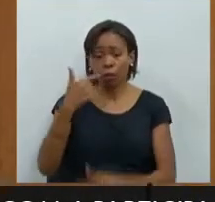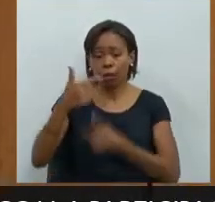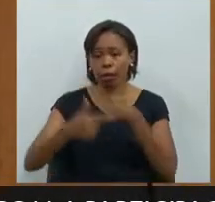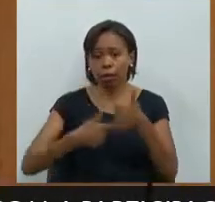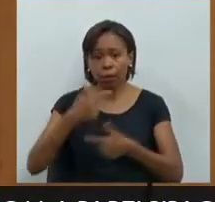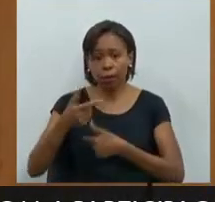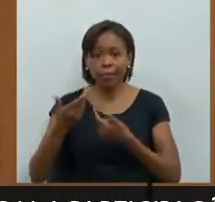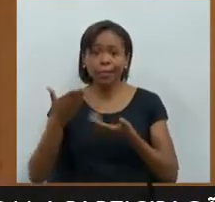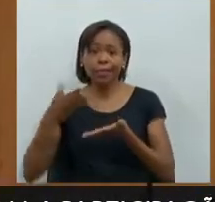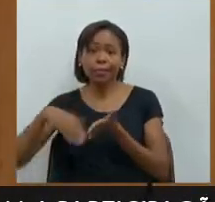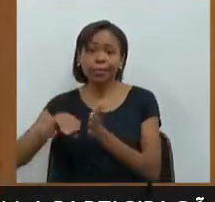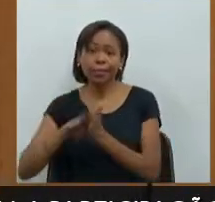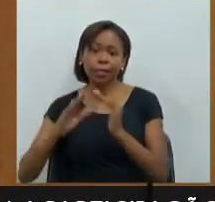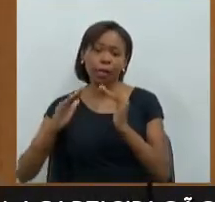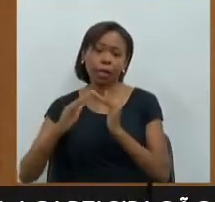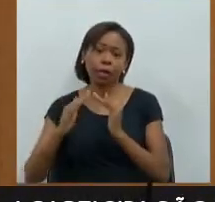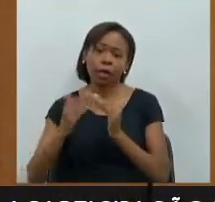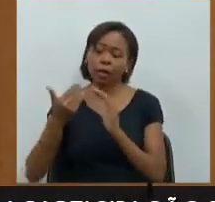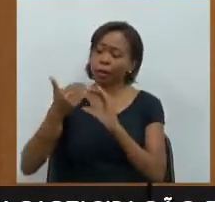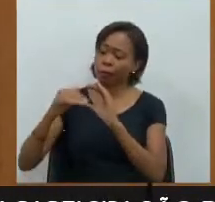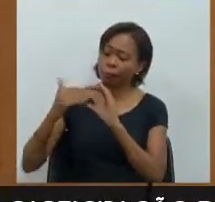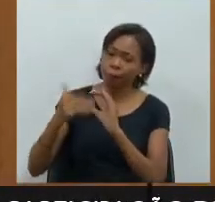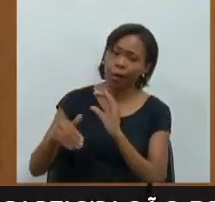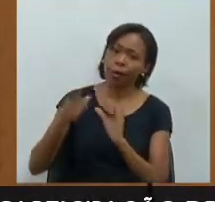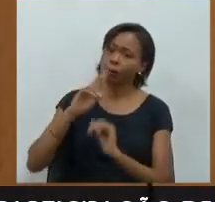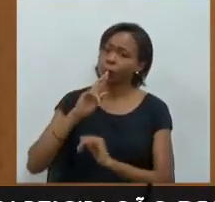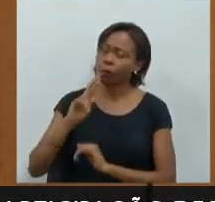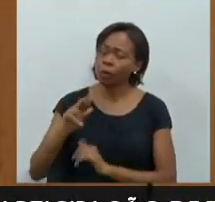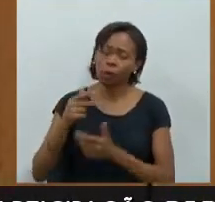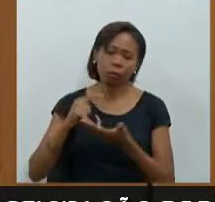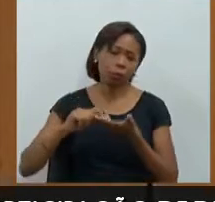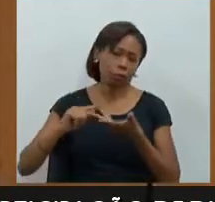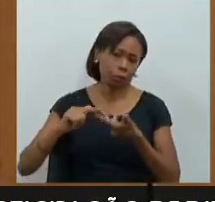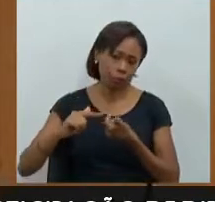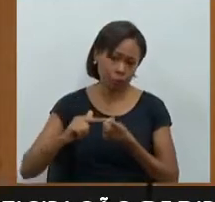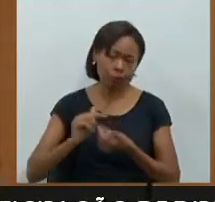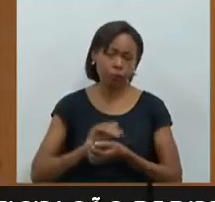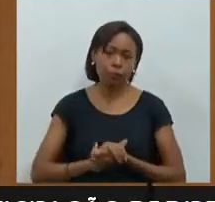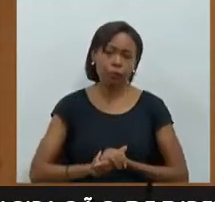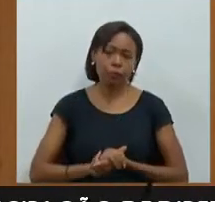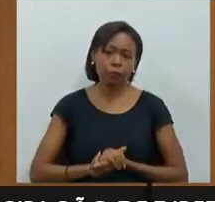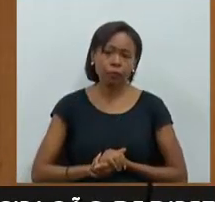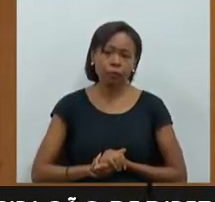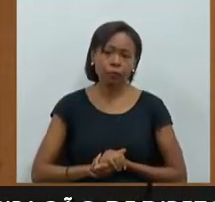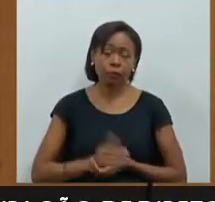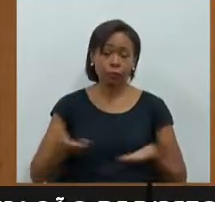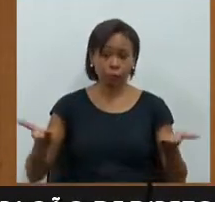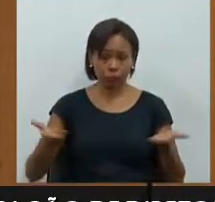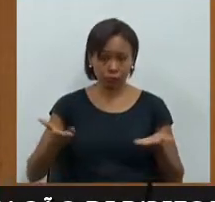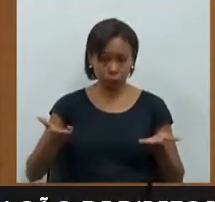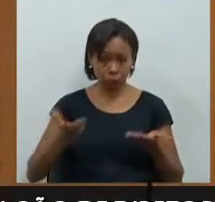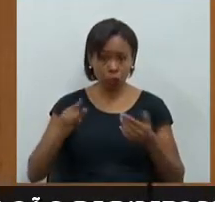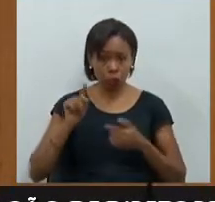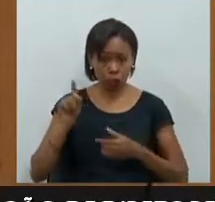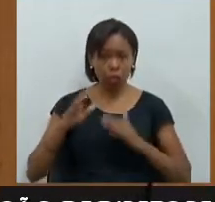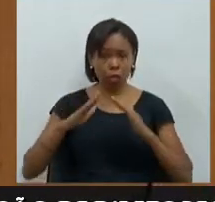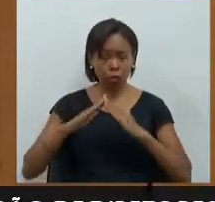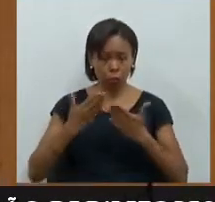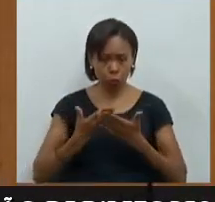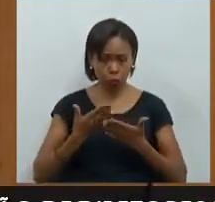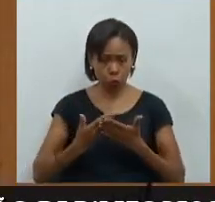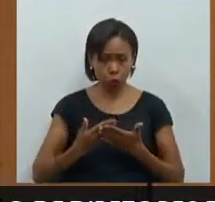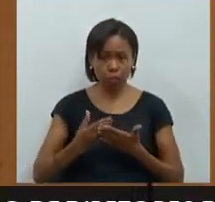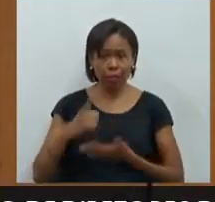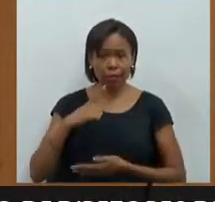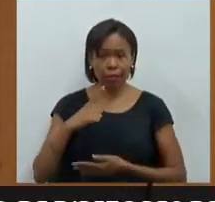responder e-mail, que eu vou olhar o que está lá. E tenho hoje, na escola, 4 turmas de